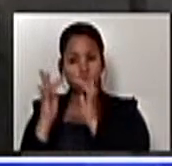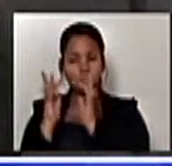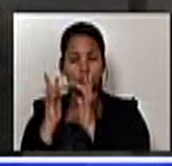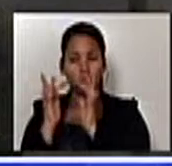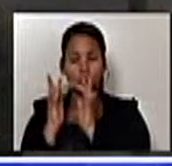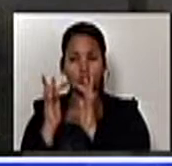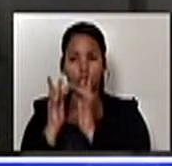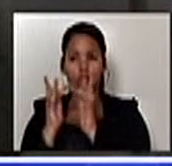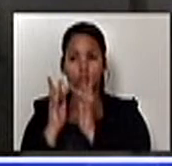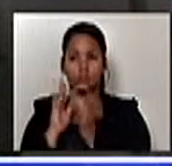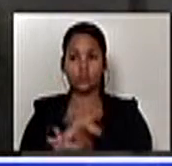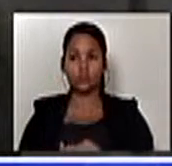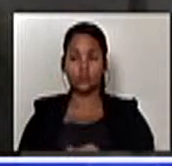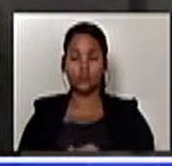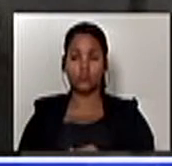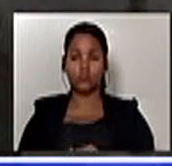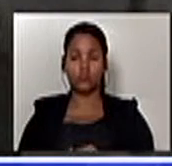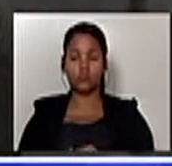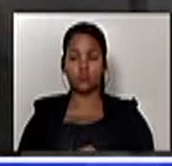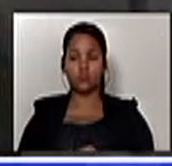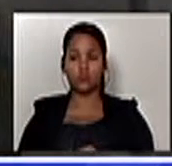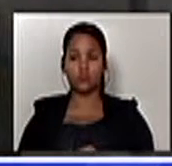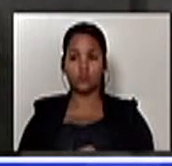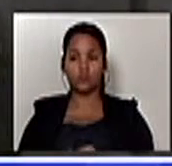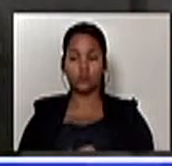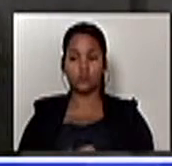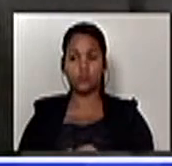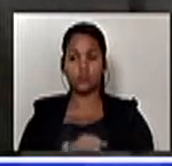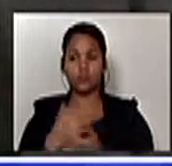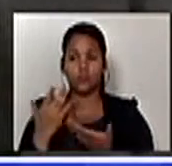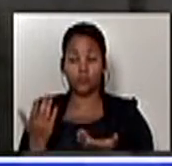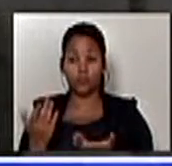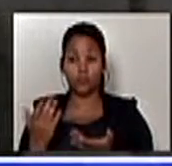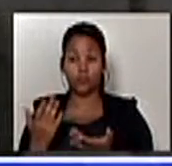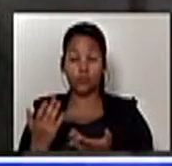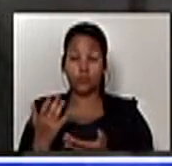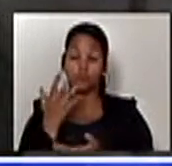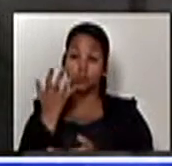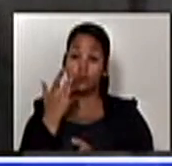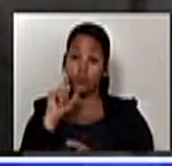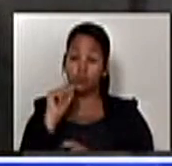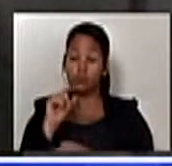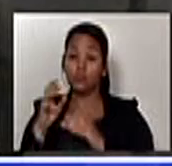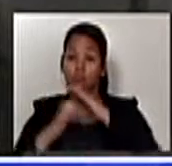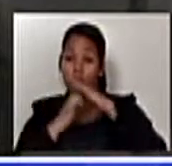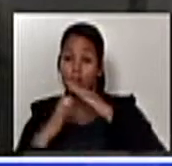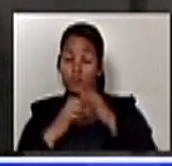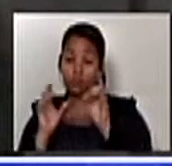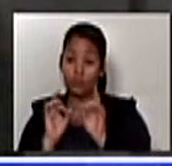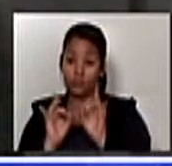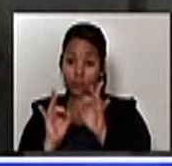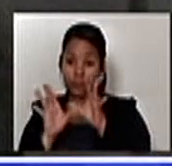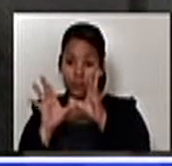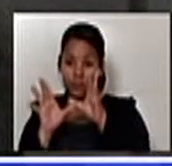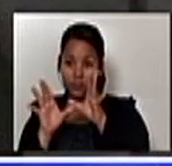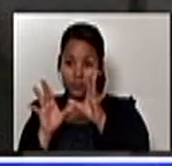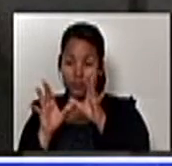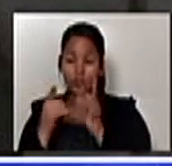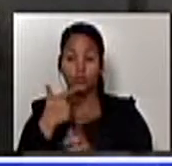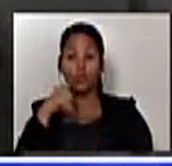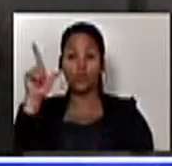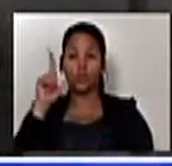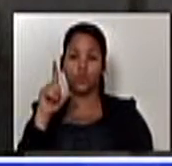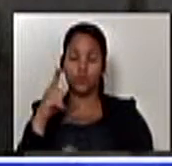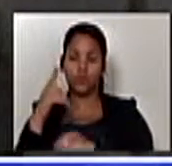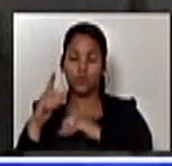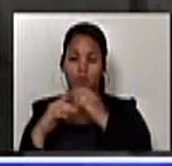e a União tem a intenção clara de fazer a privatização da empresa. O problema é que a